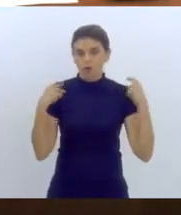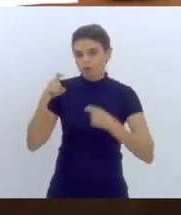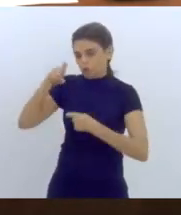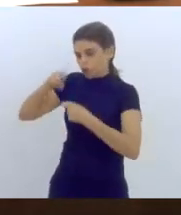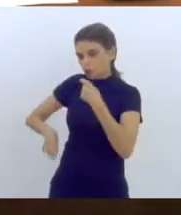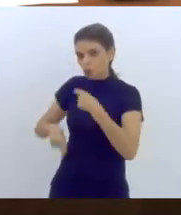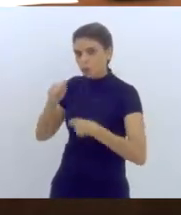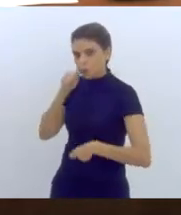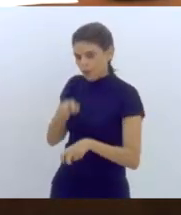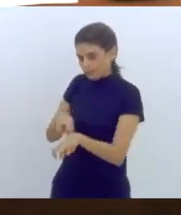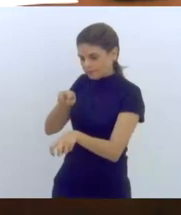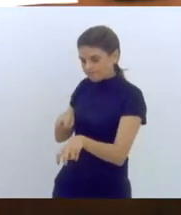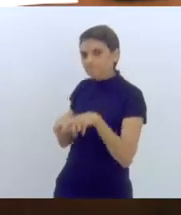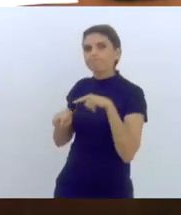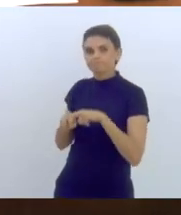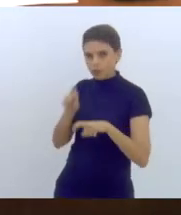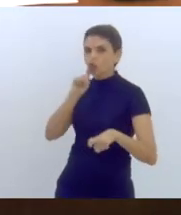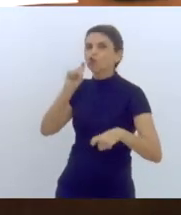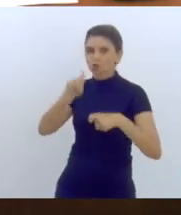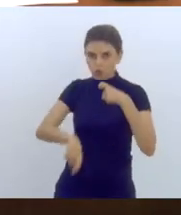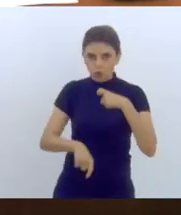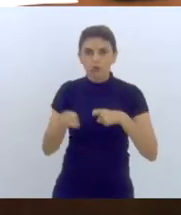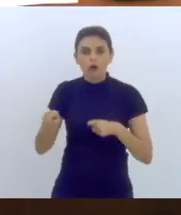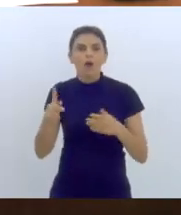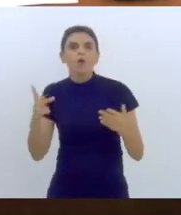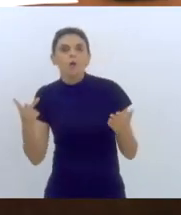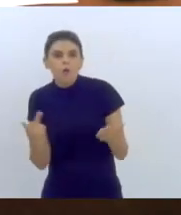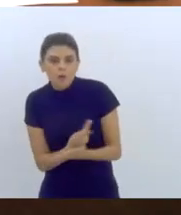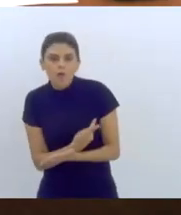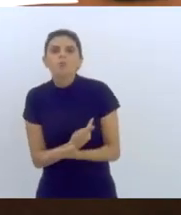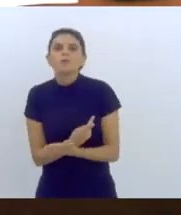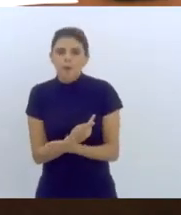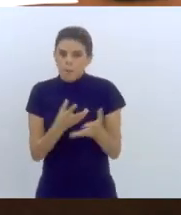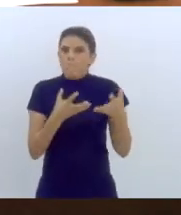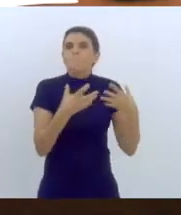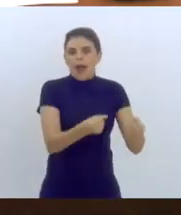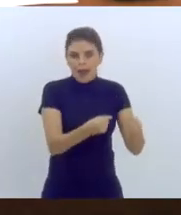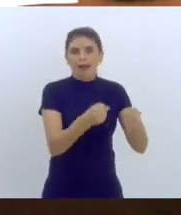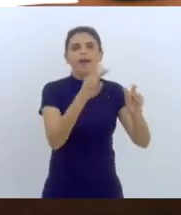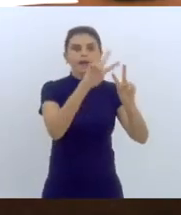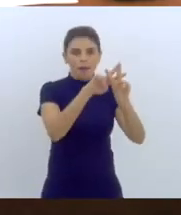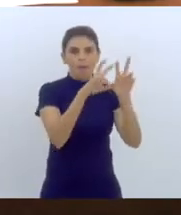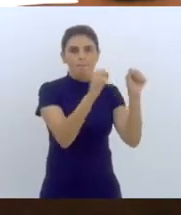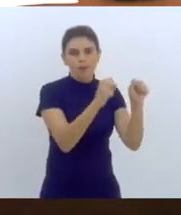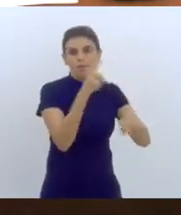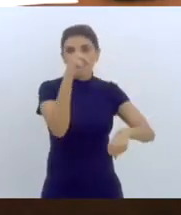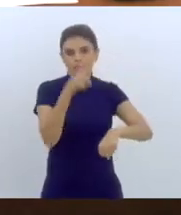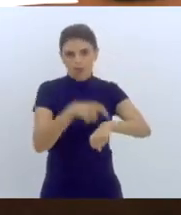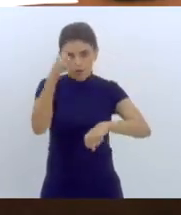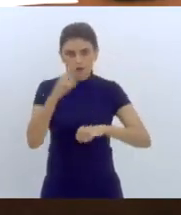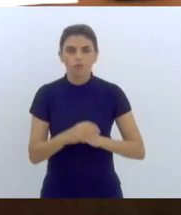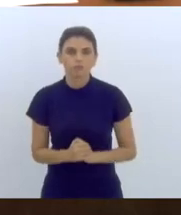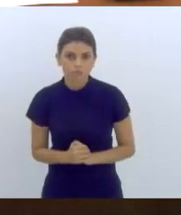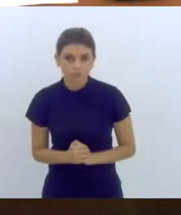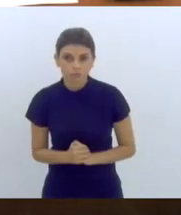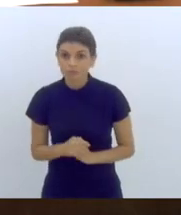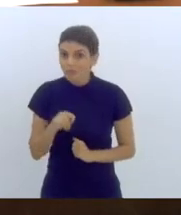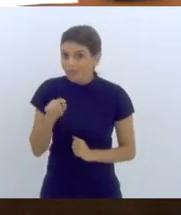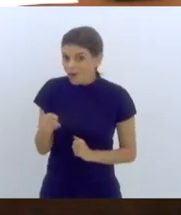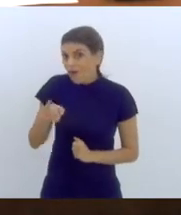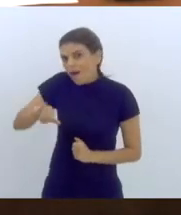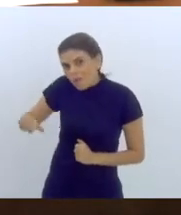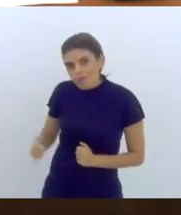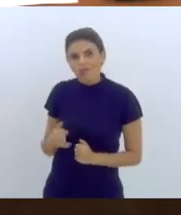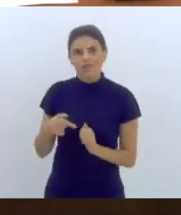a possibilidade dessa pessoa vir a ser presa e autuada em flagrante. Então, com esse